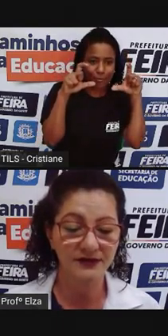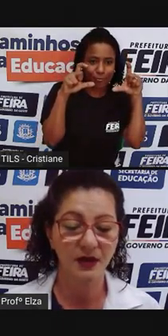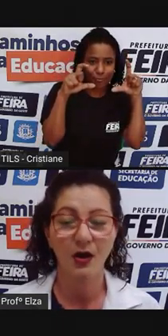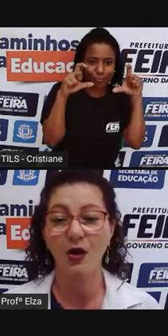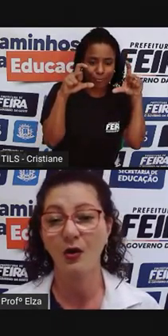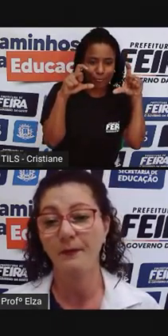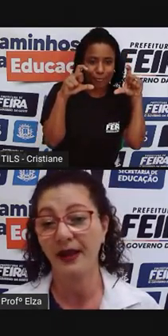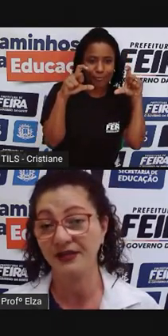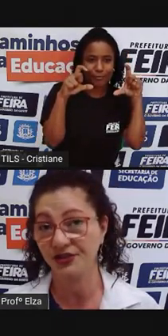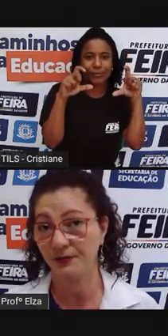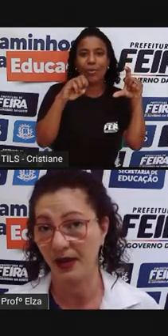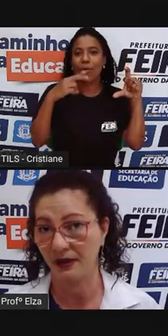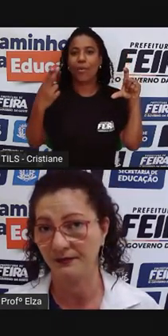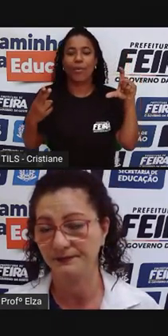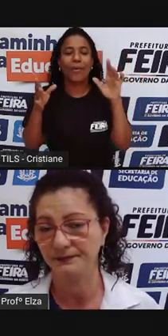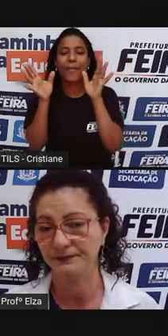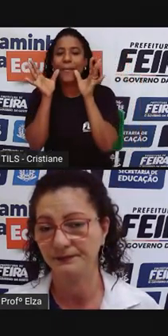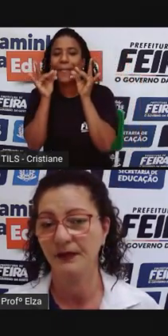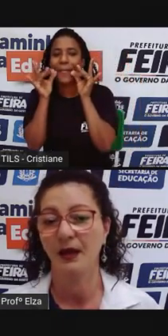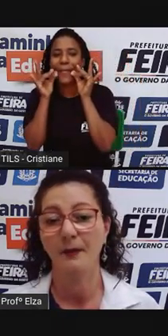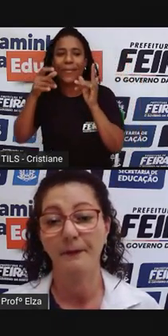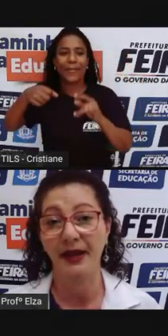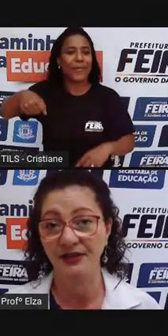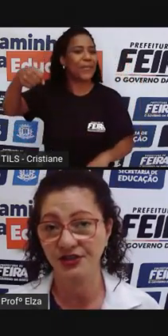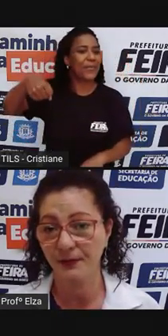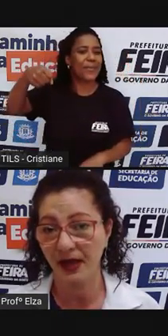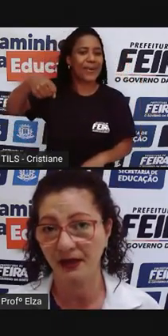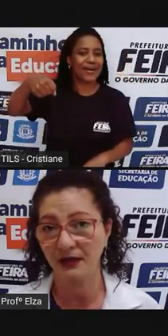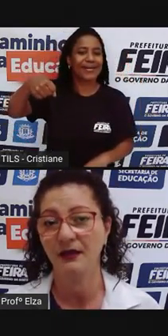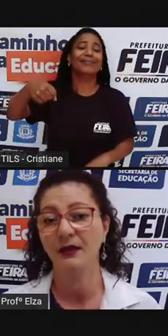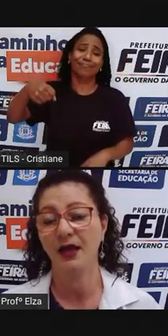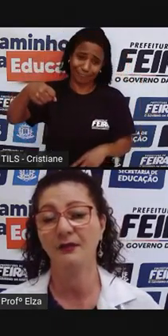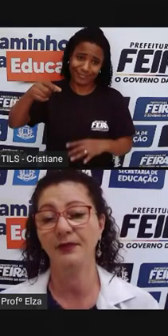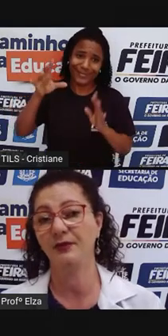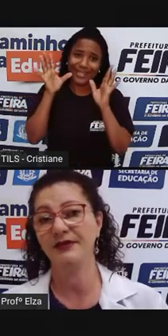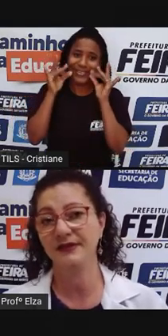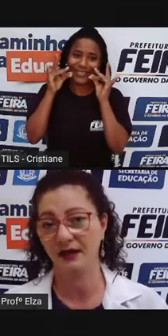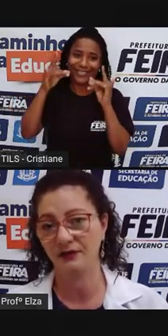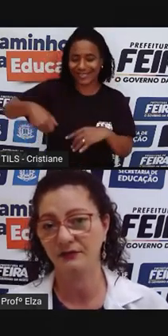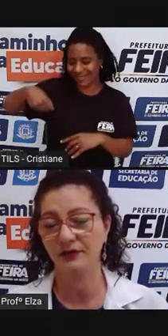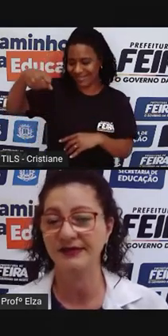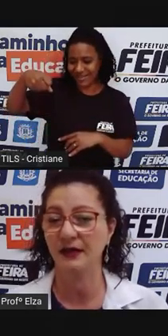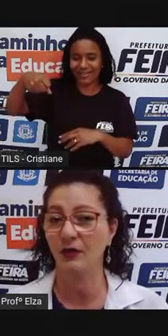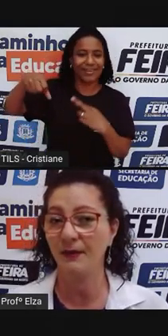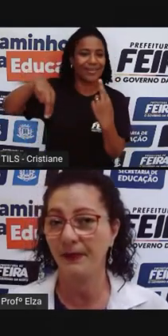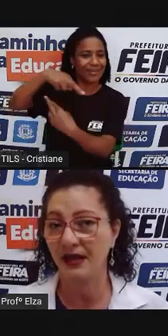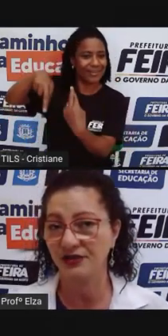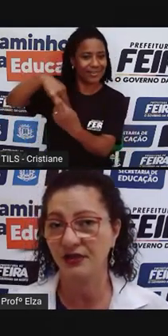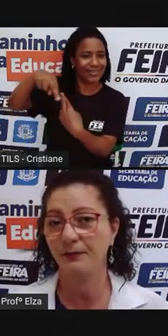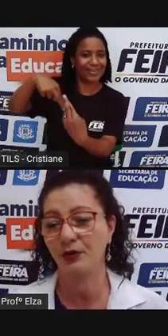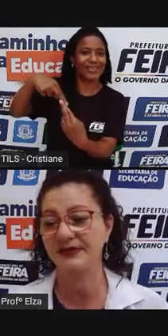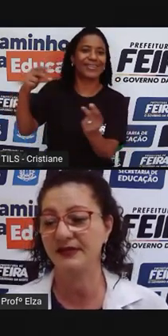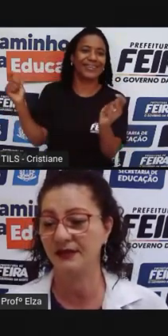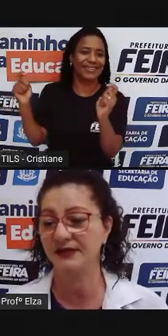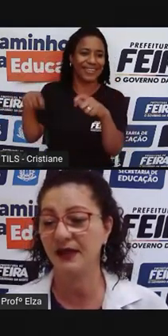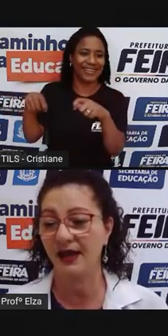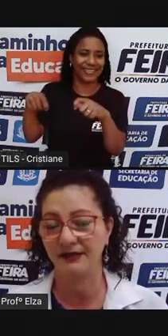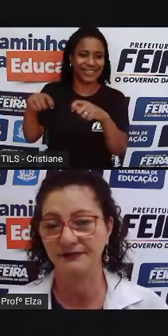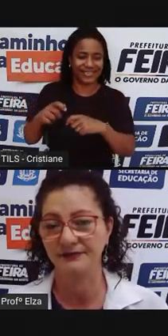fotos ou plastic bag. Plastic bag can be recycled. Então, a sacola plástica pode